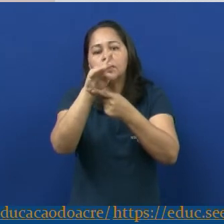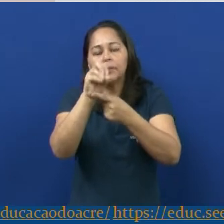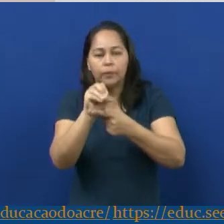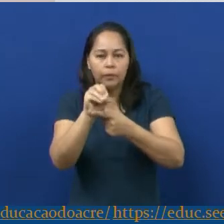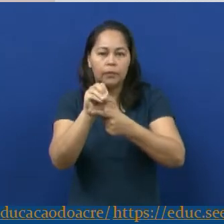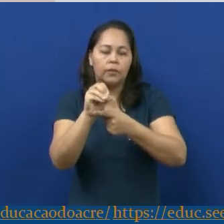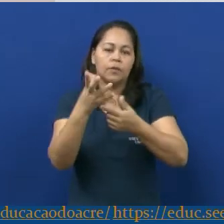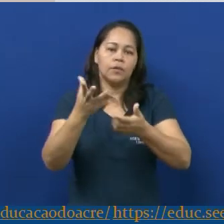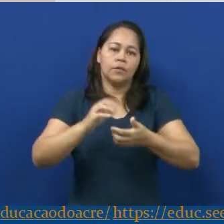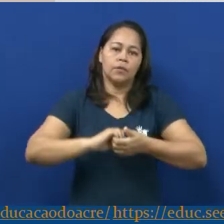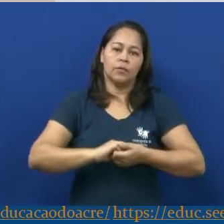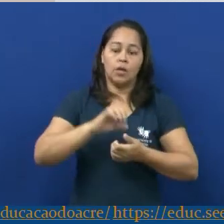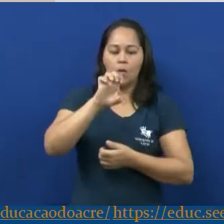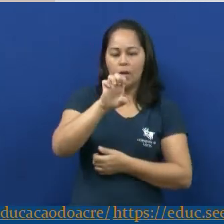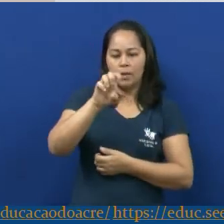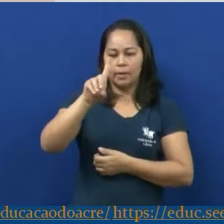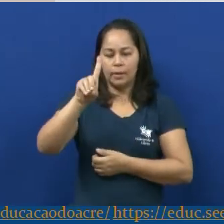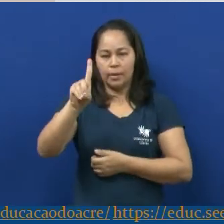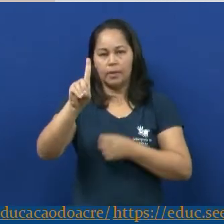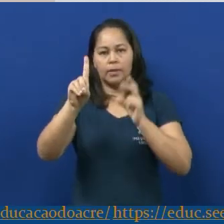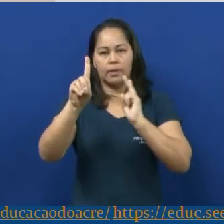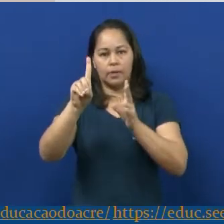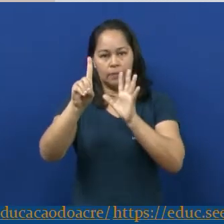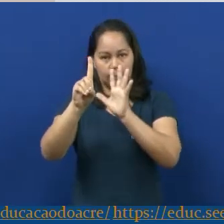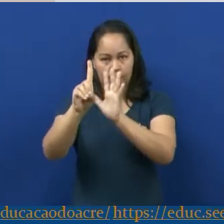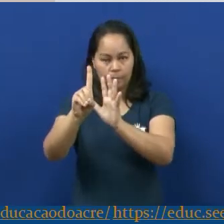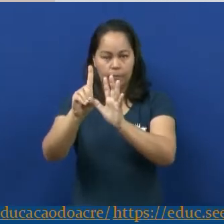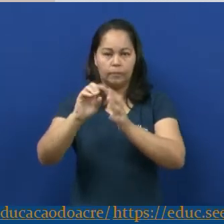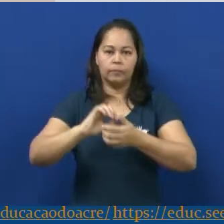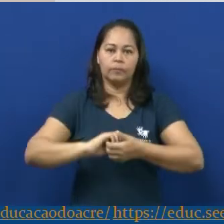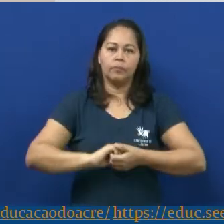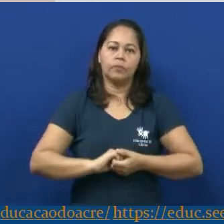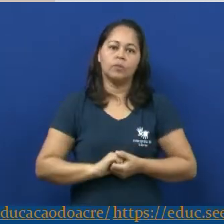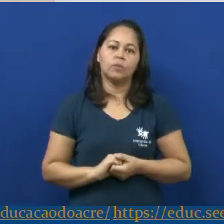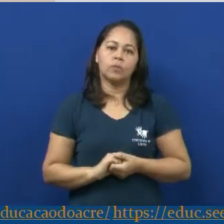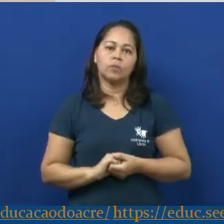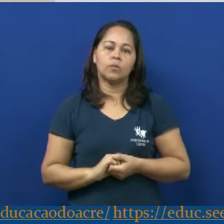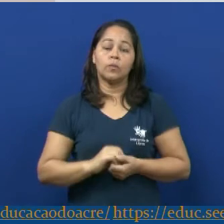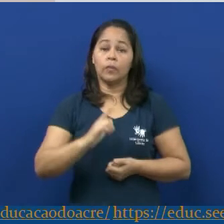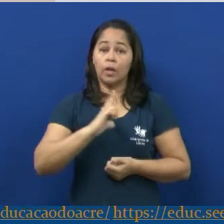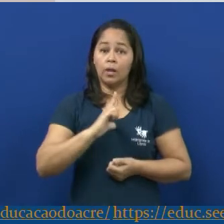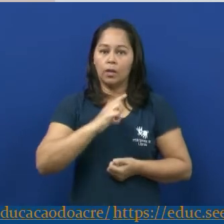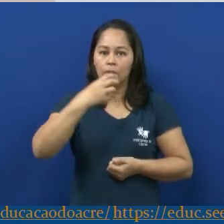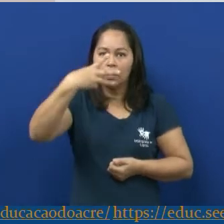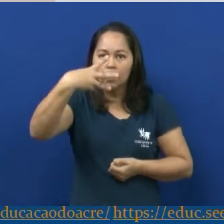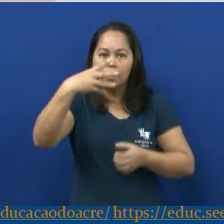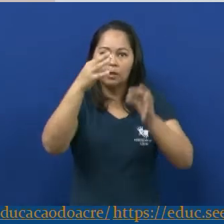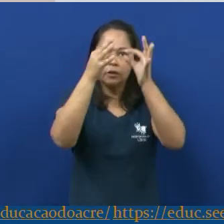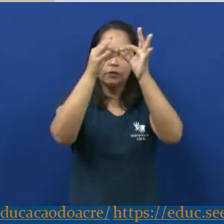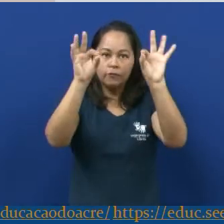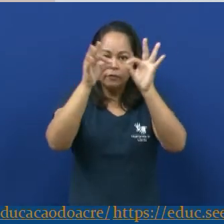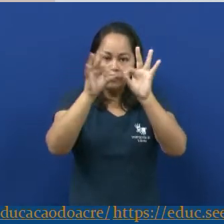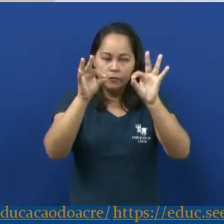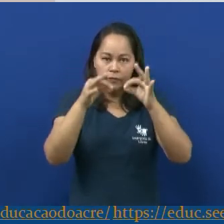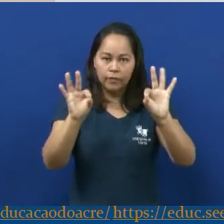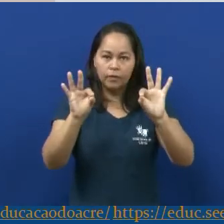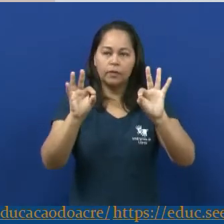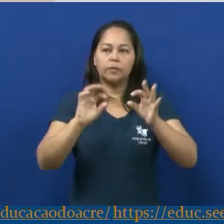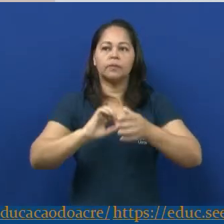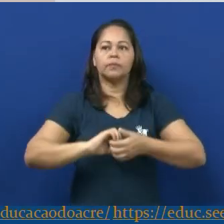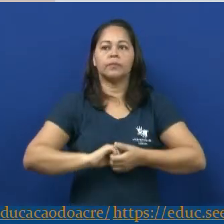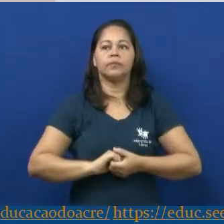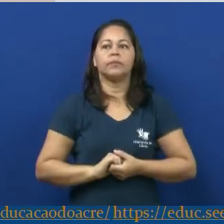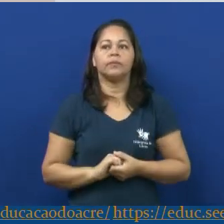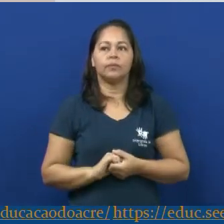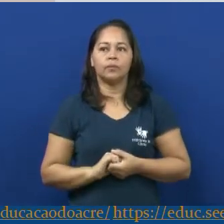eu ponho é de já põe ele na forma particípio tem três exemplos ali olha que legal we